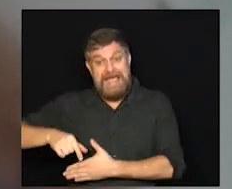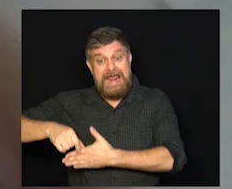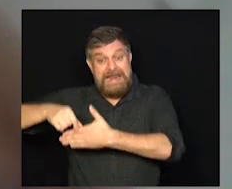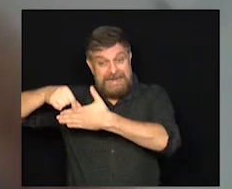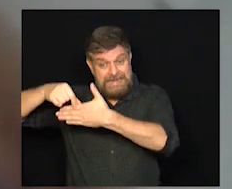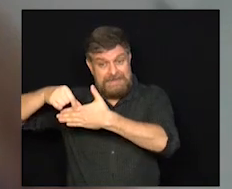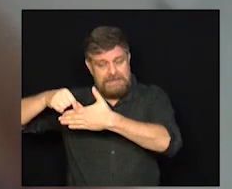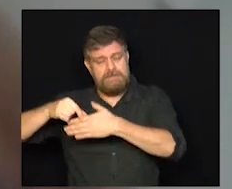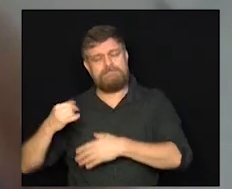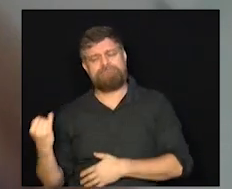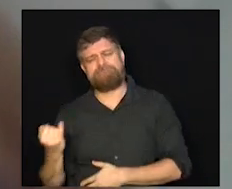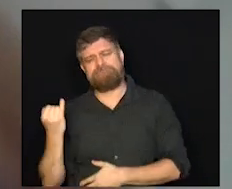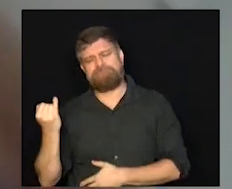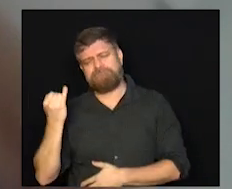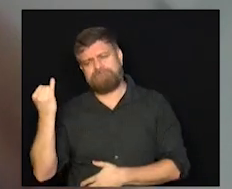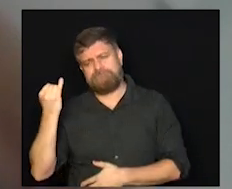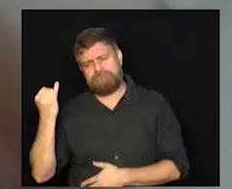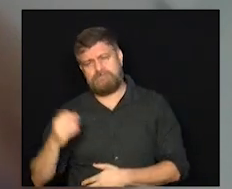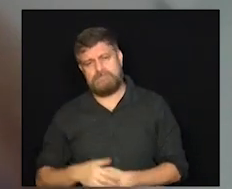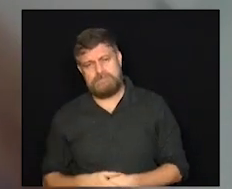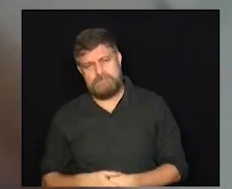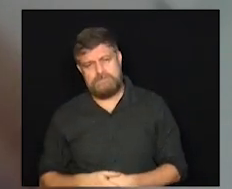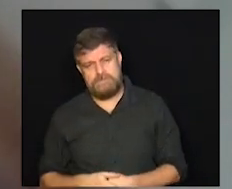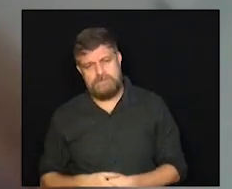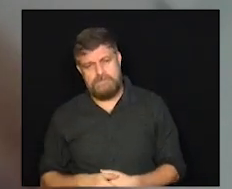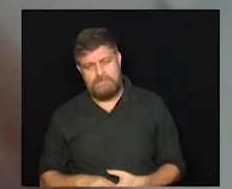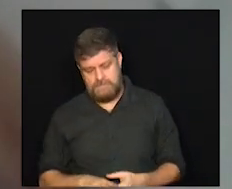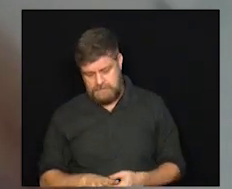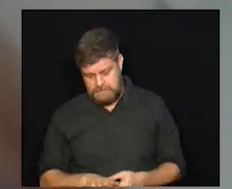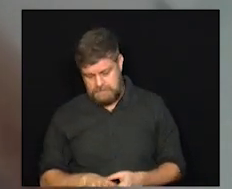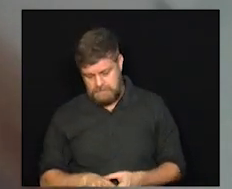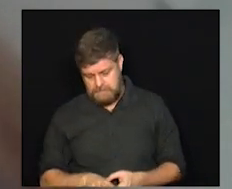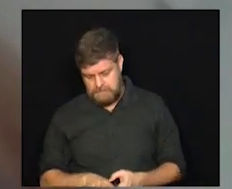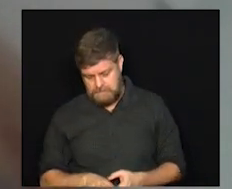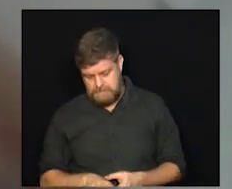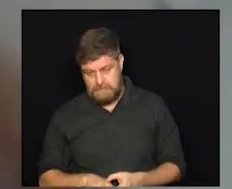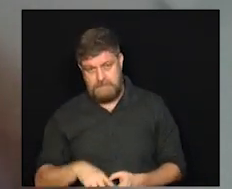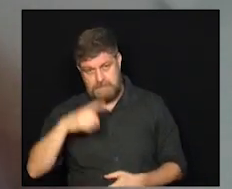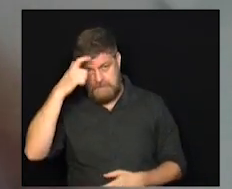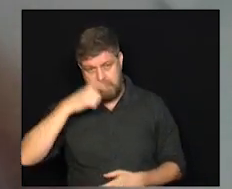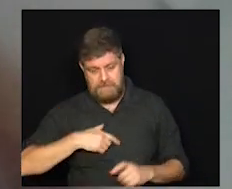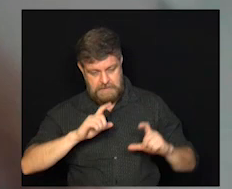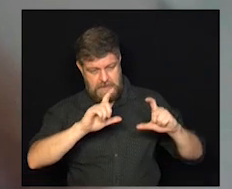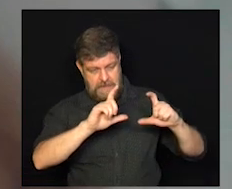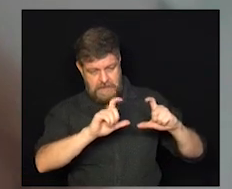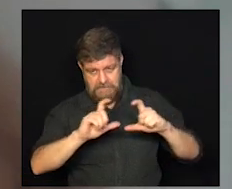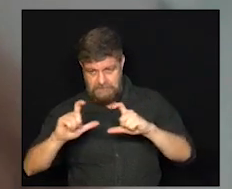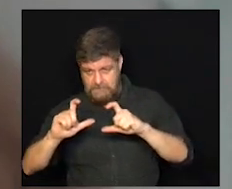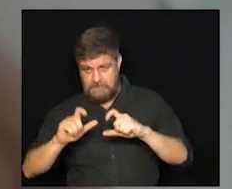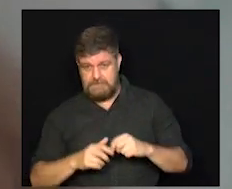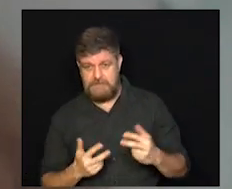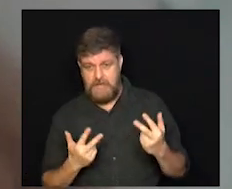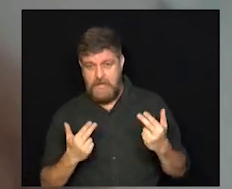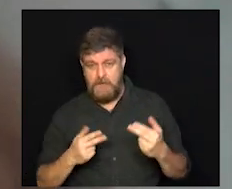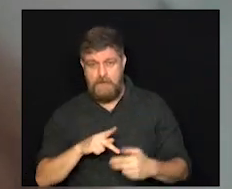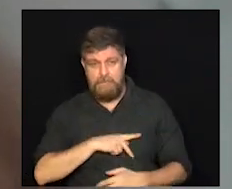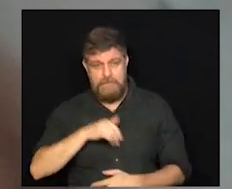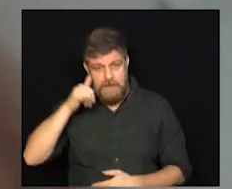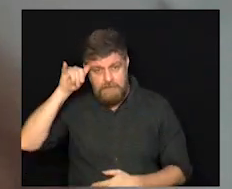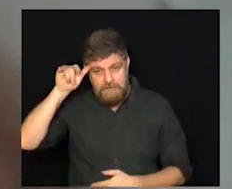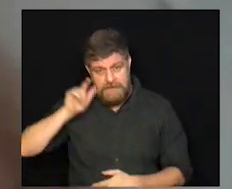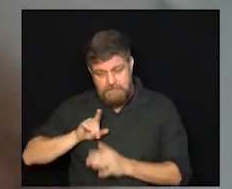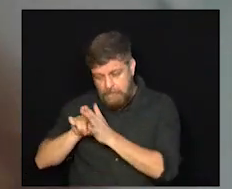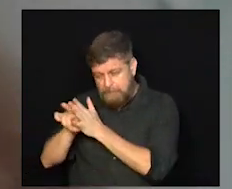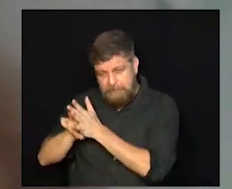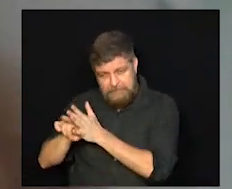discussão. E até ao invés das fotos, como falou o vereador Paulo Búfalo, eu vou verificar se eu